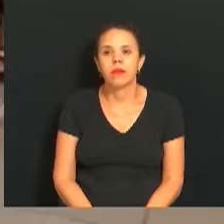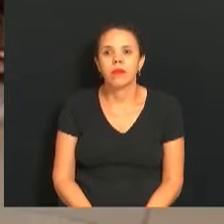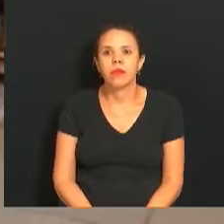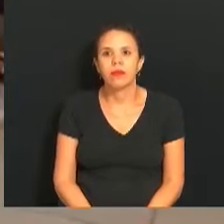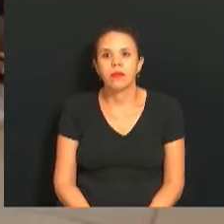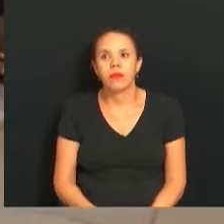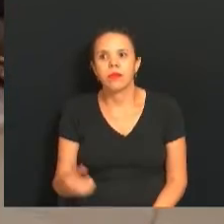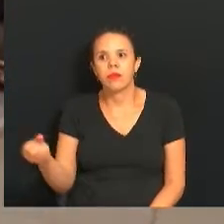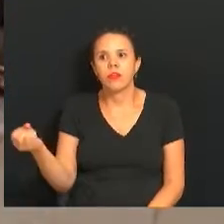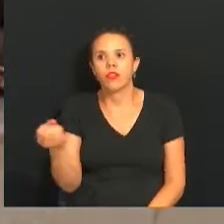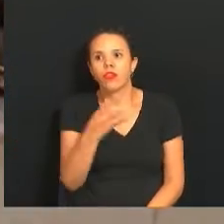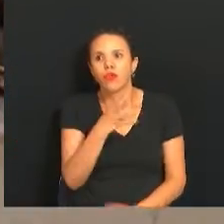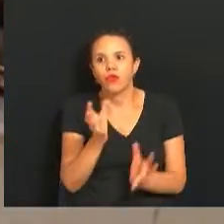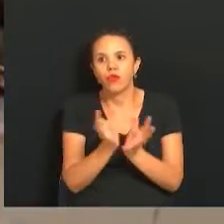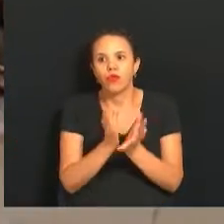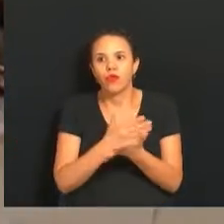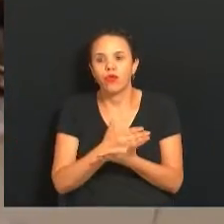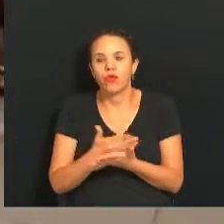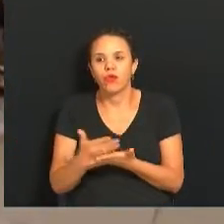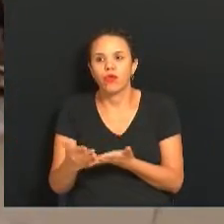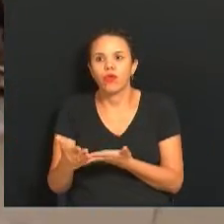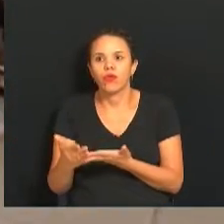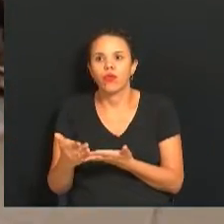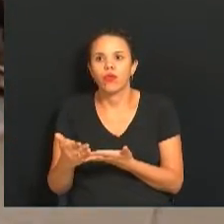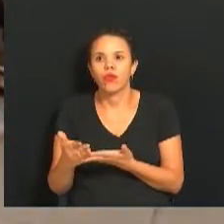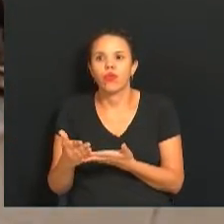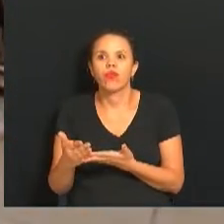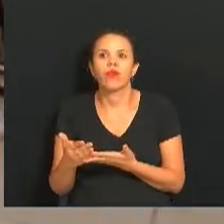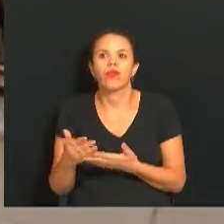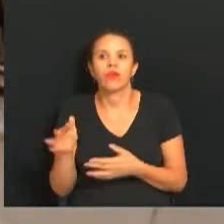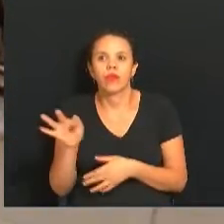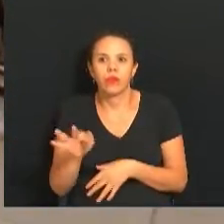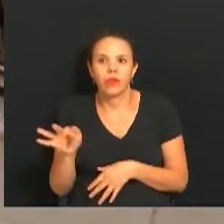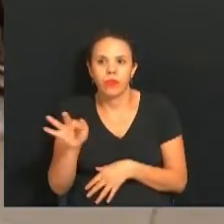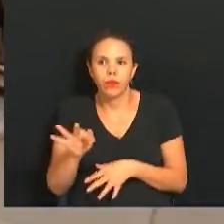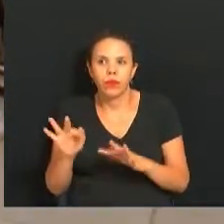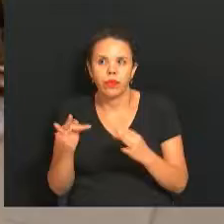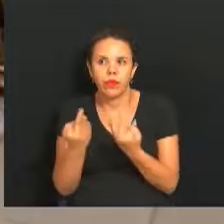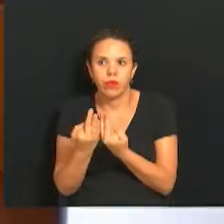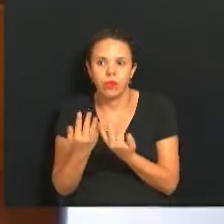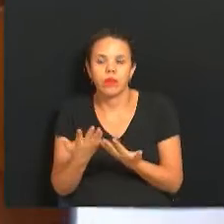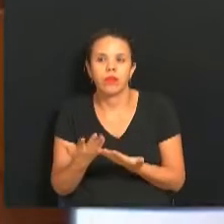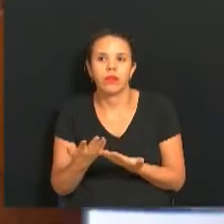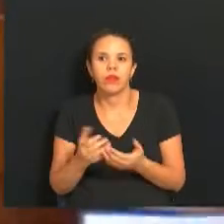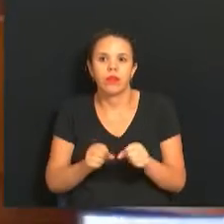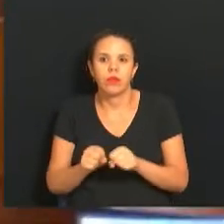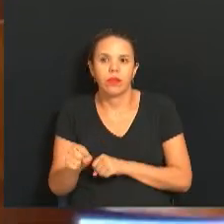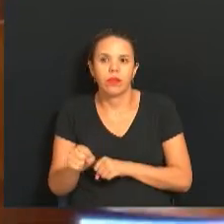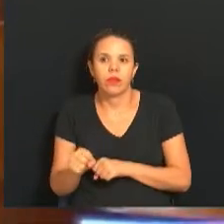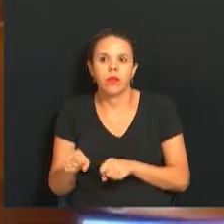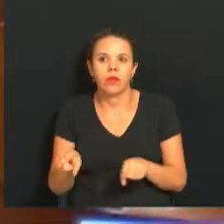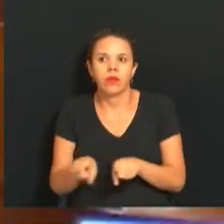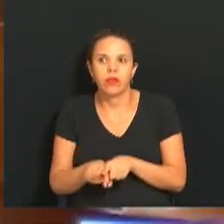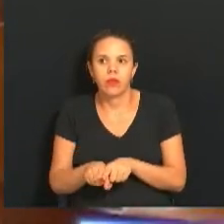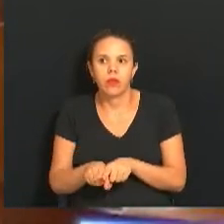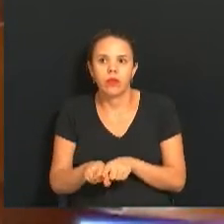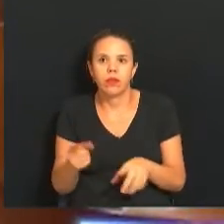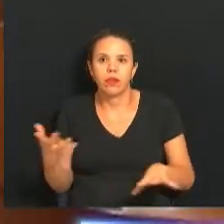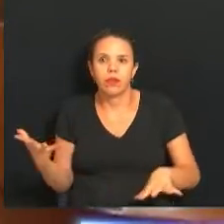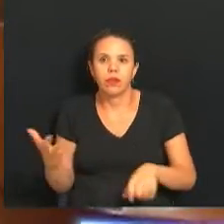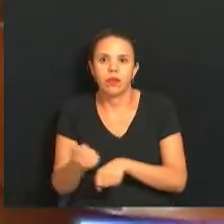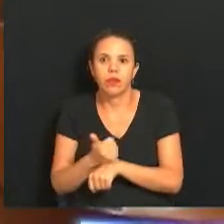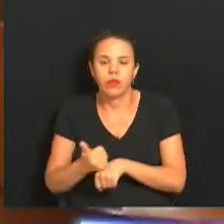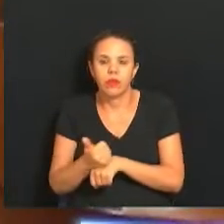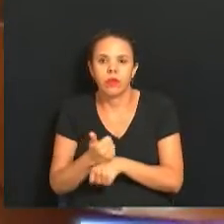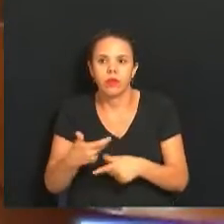Novas turmas vão começar a residência em saúde da família e comunidade e também a residência multidisciplinar